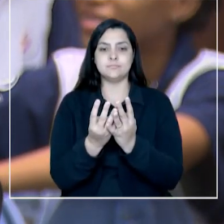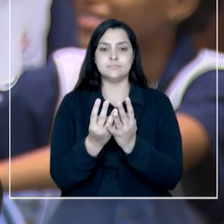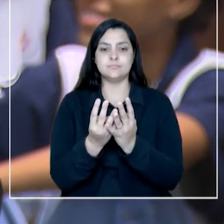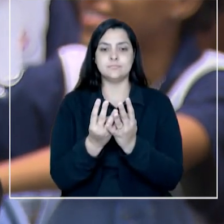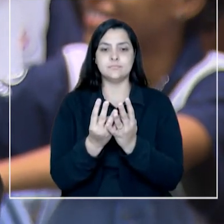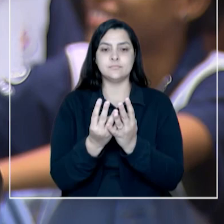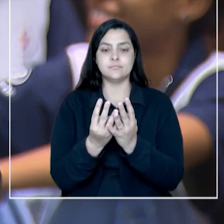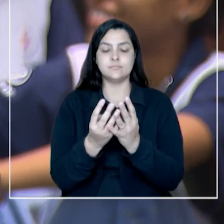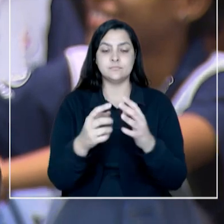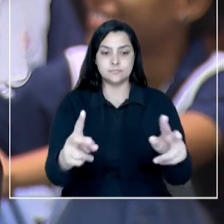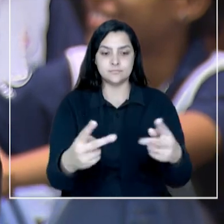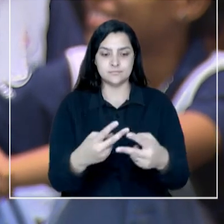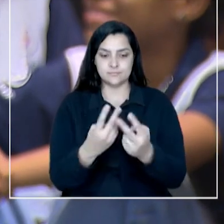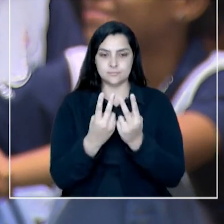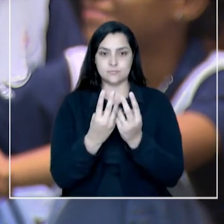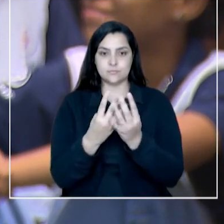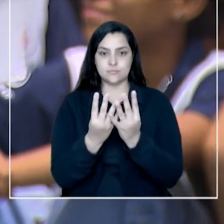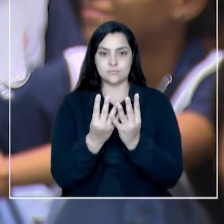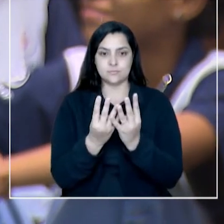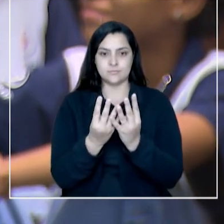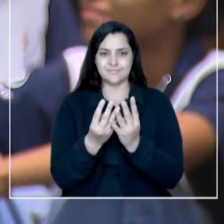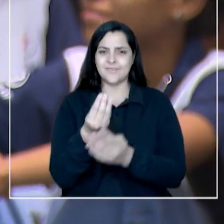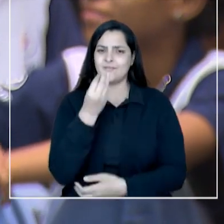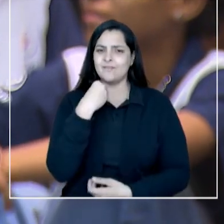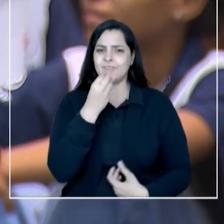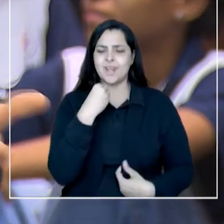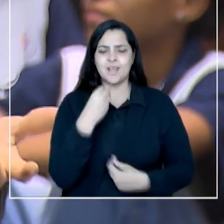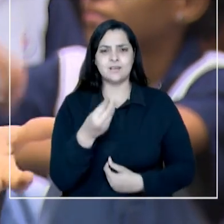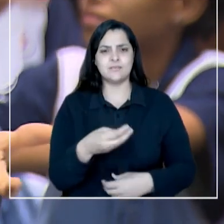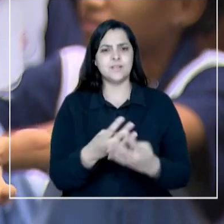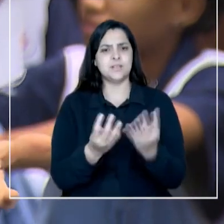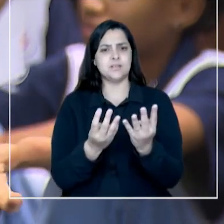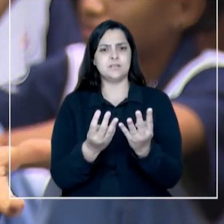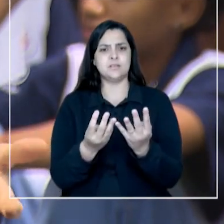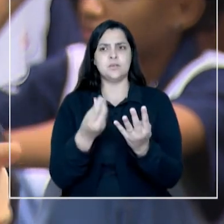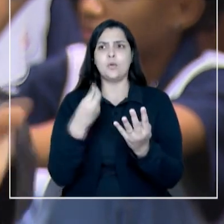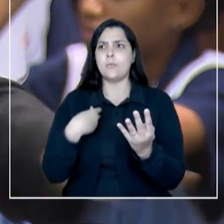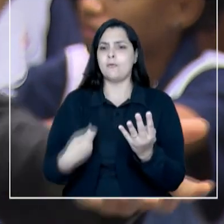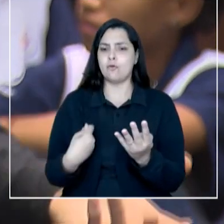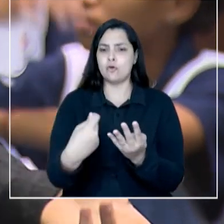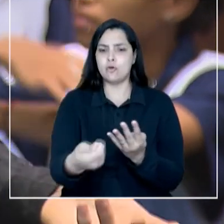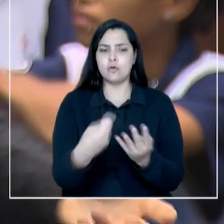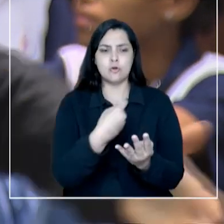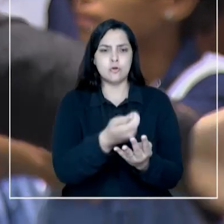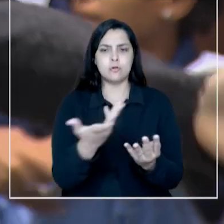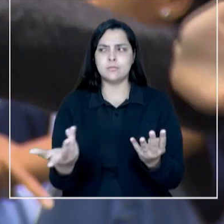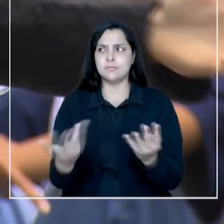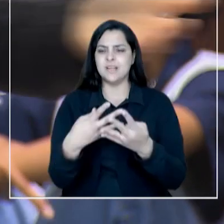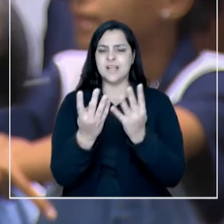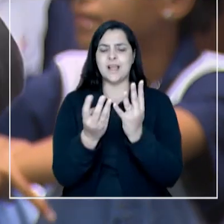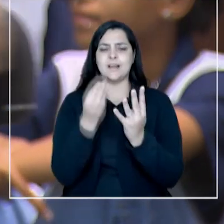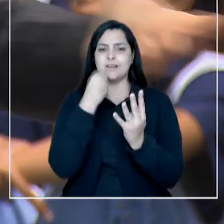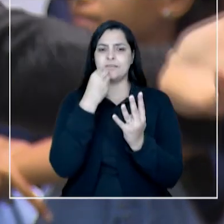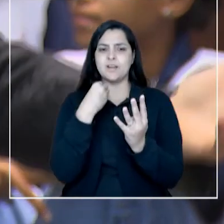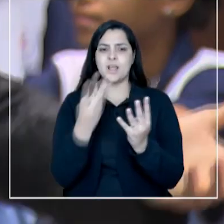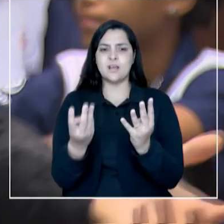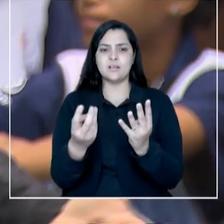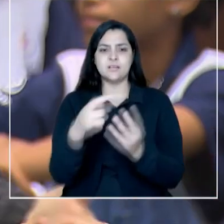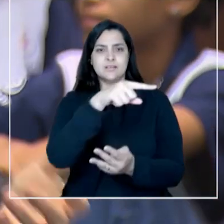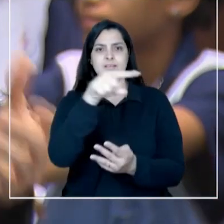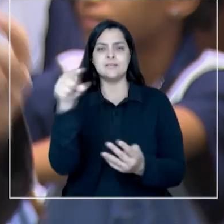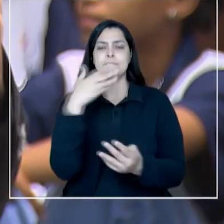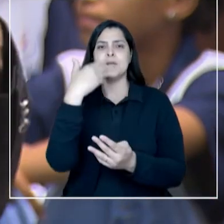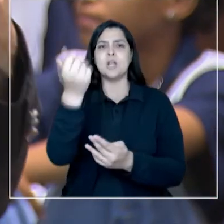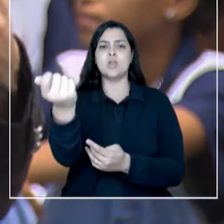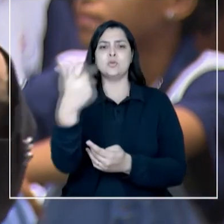2 cartas super fracas, assim. Aí eu falei, pô, como é que eu vou apostar aqui com essas cartas? Deve estar todo mundo com carta muito melhor que a